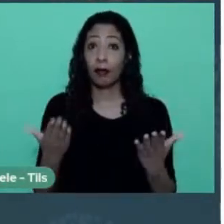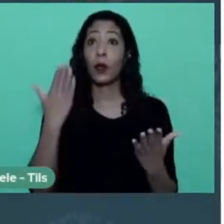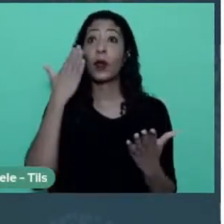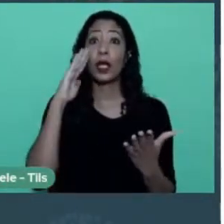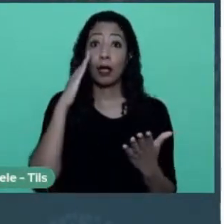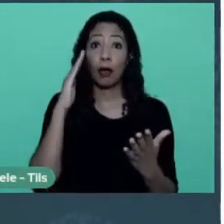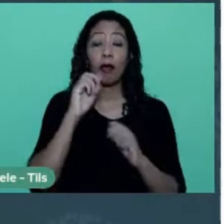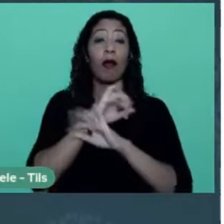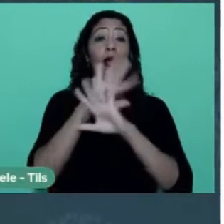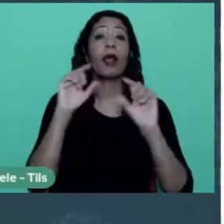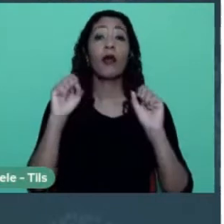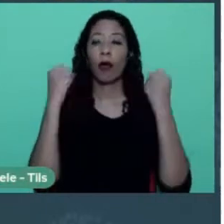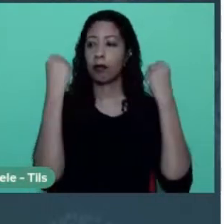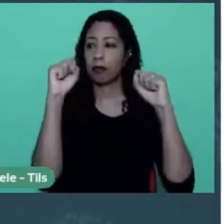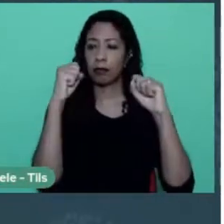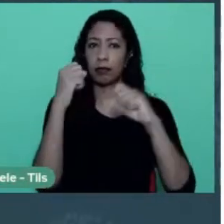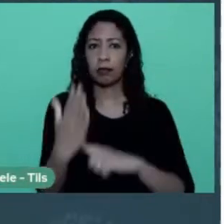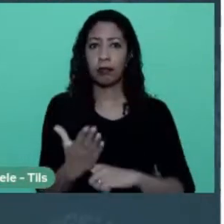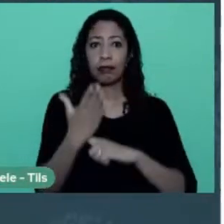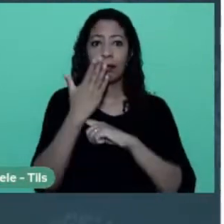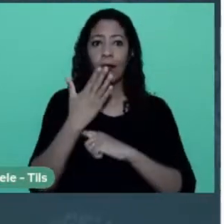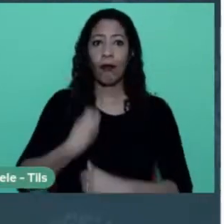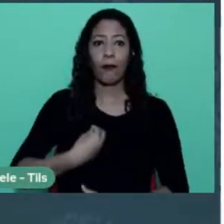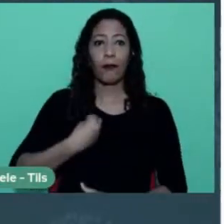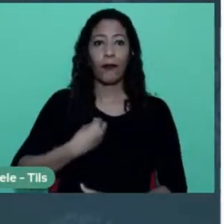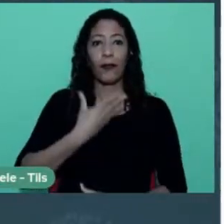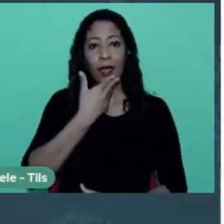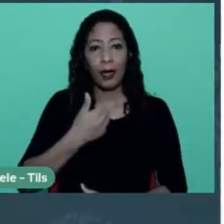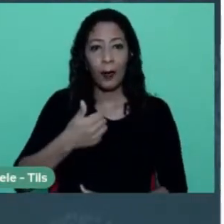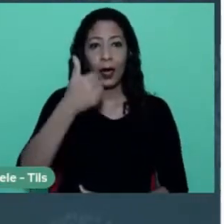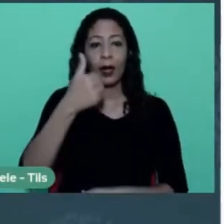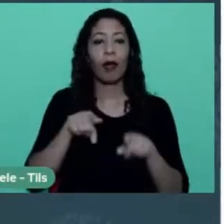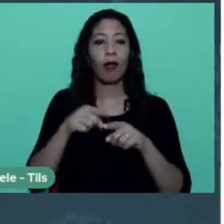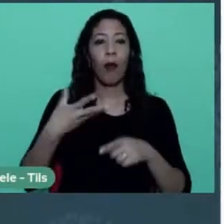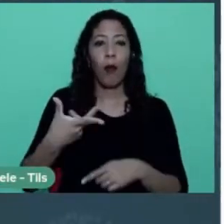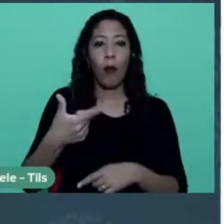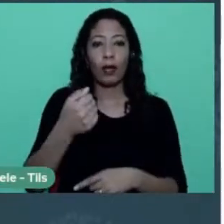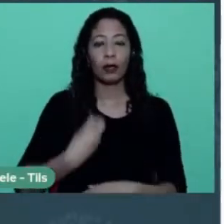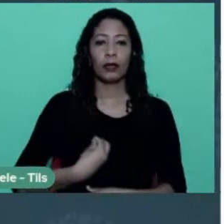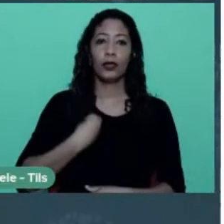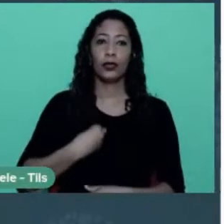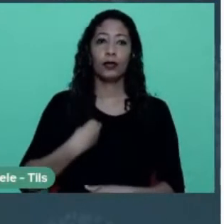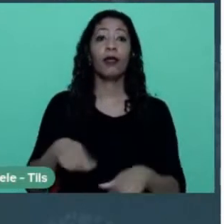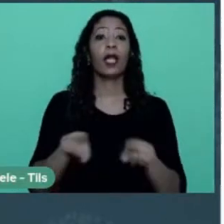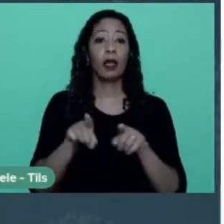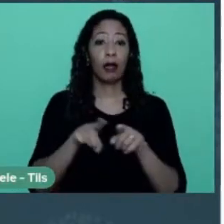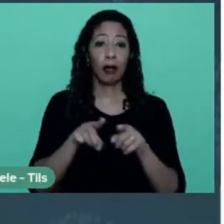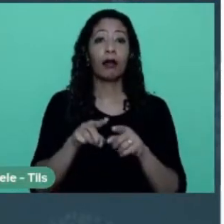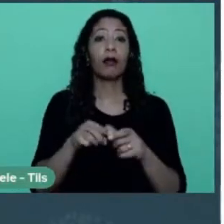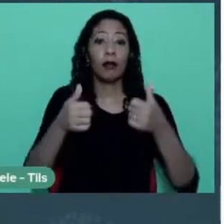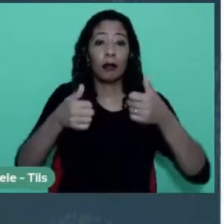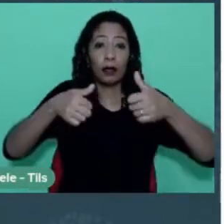físico traz melhoras para o paciente, não só na qualidade de vida, na melhora do condicionamento, mas também na redução de crises,